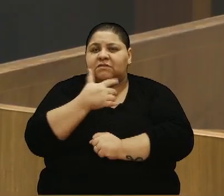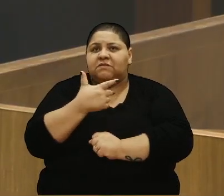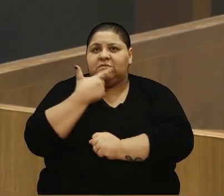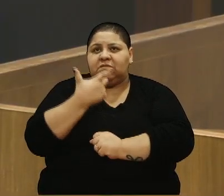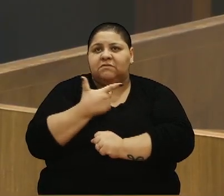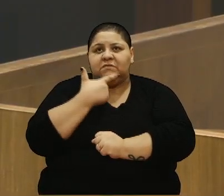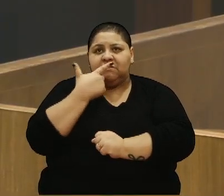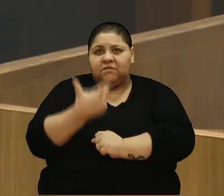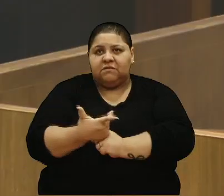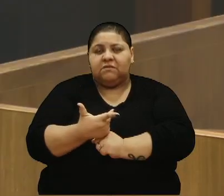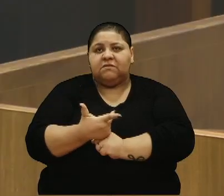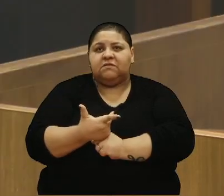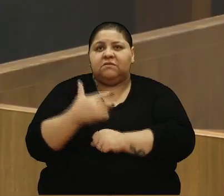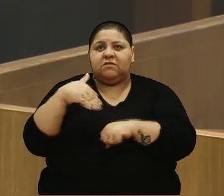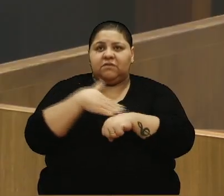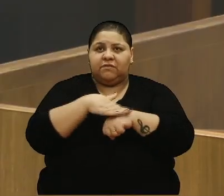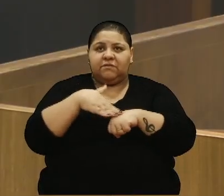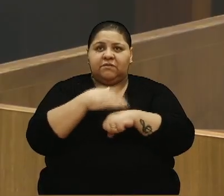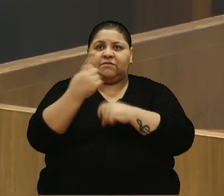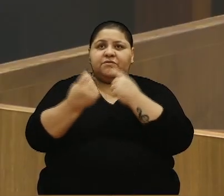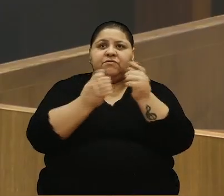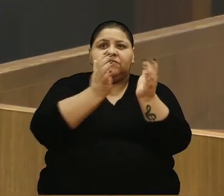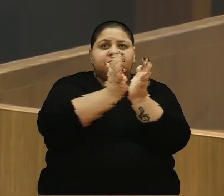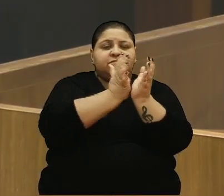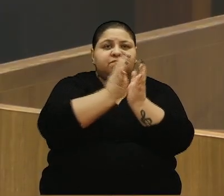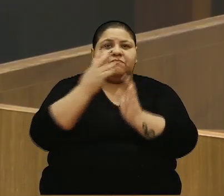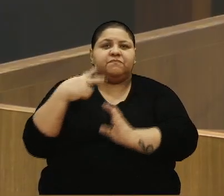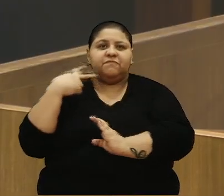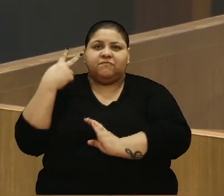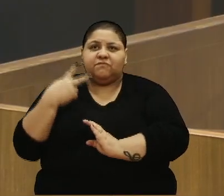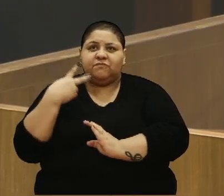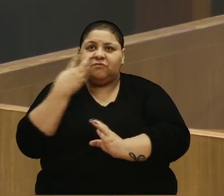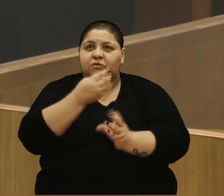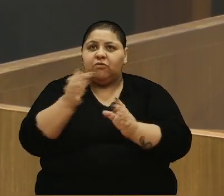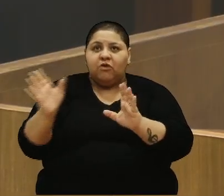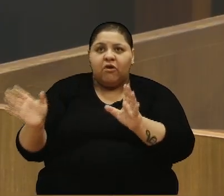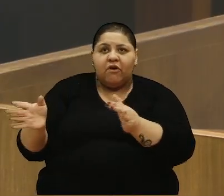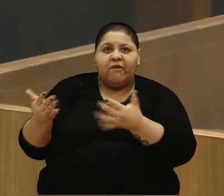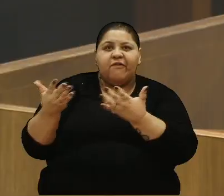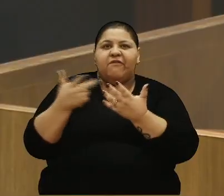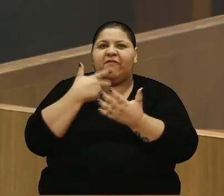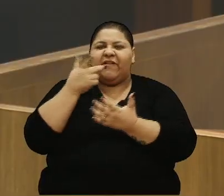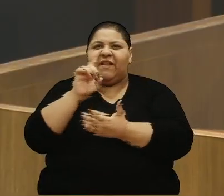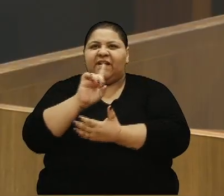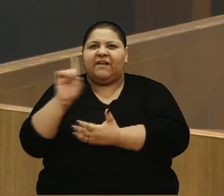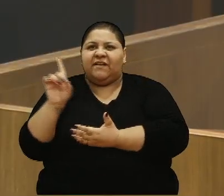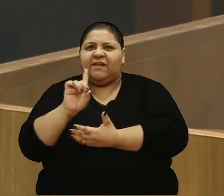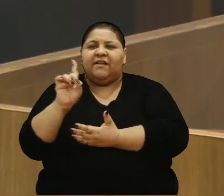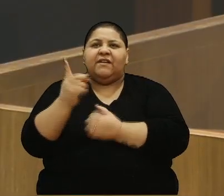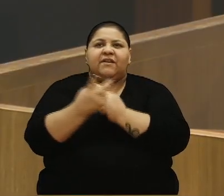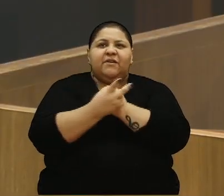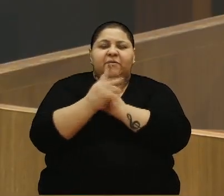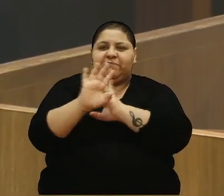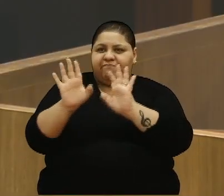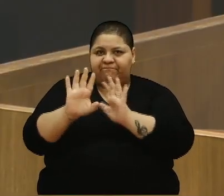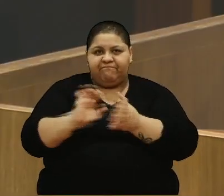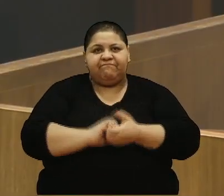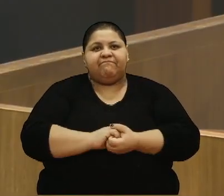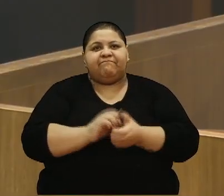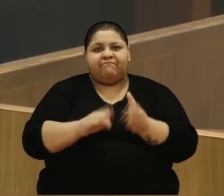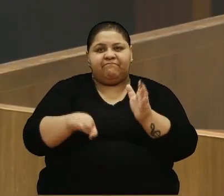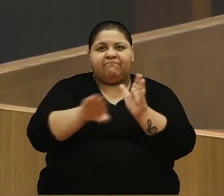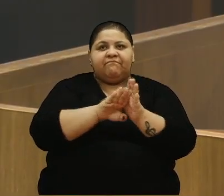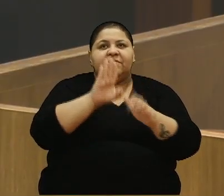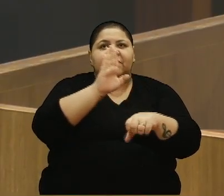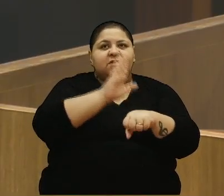né? E eu tenho conversado muito com alguns colegas vereadores, muitos me incentivaram, muitos disseram: não, cuida, né? Então, chegou o